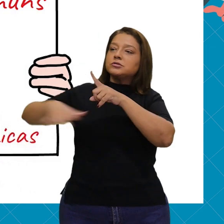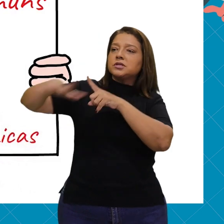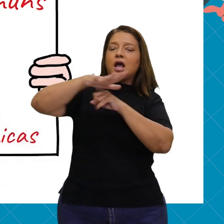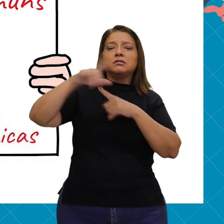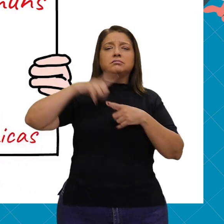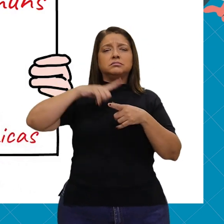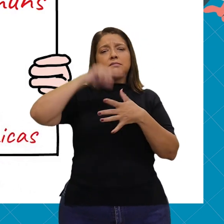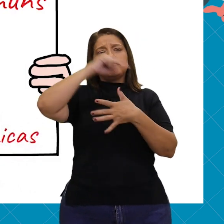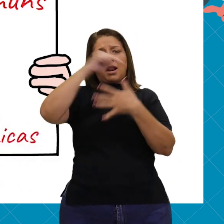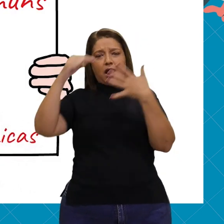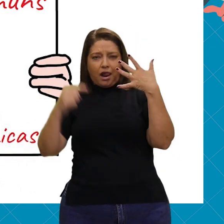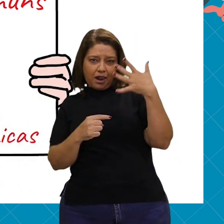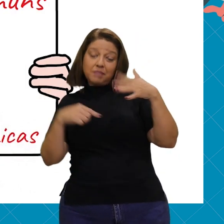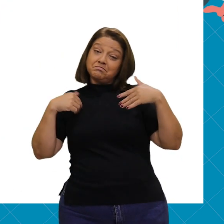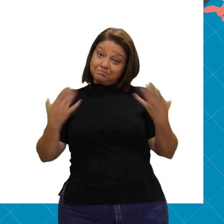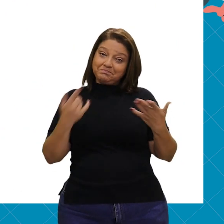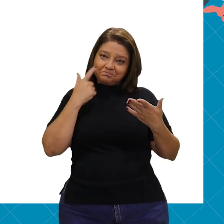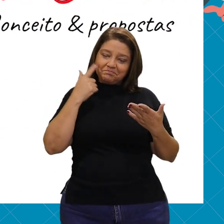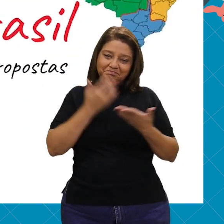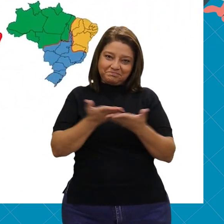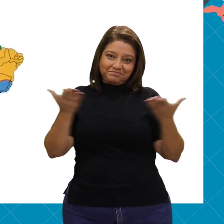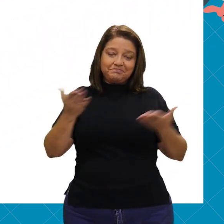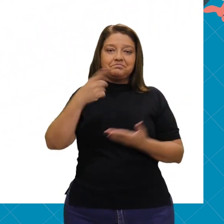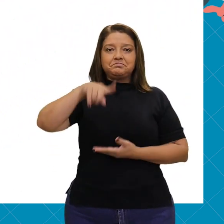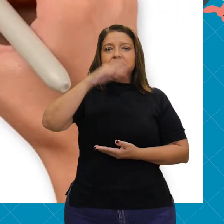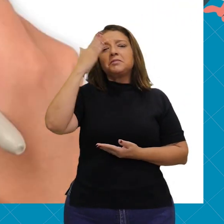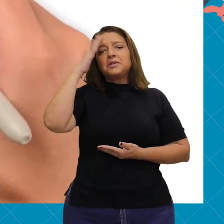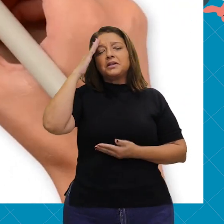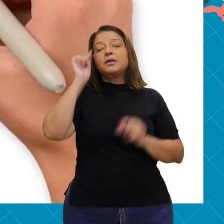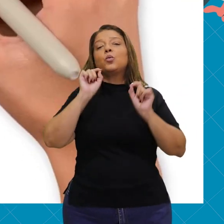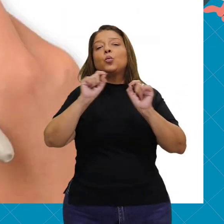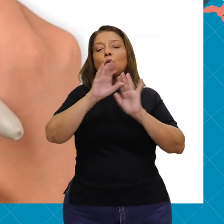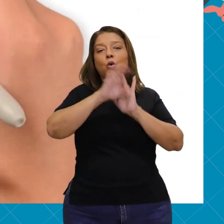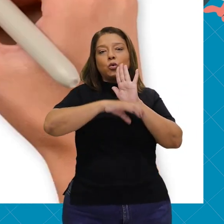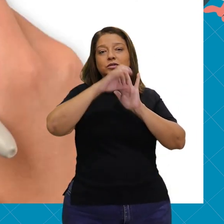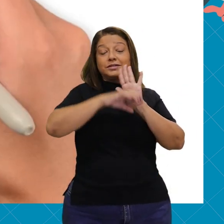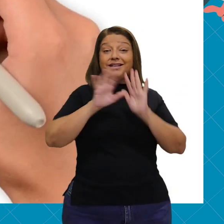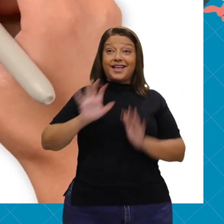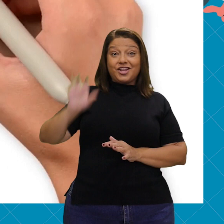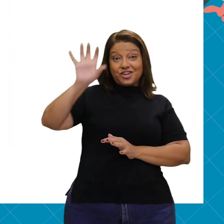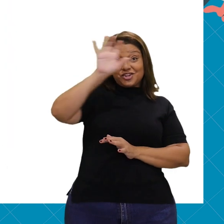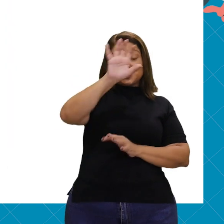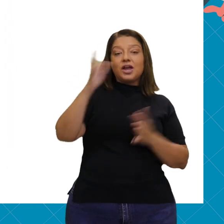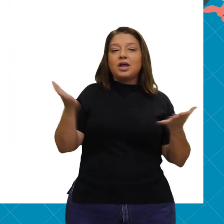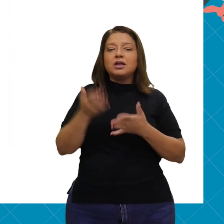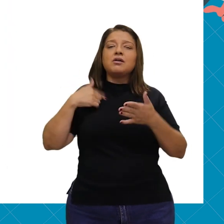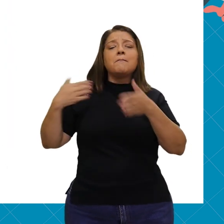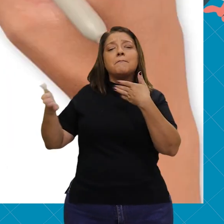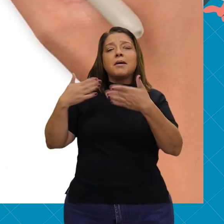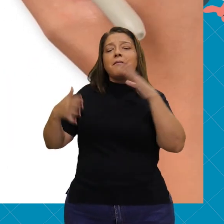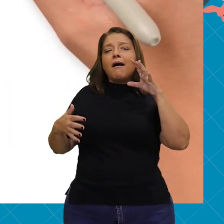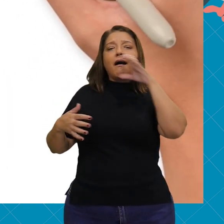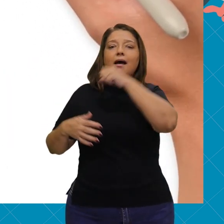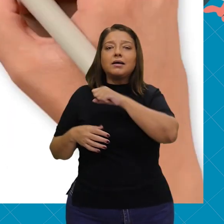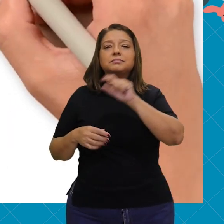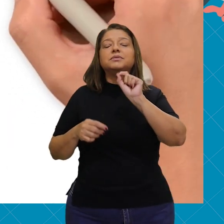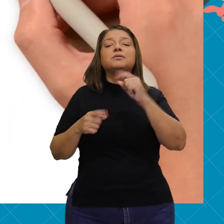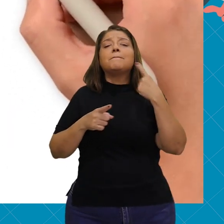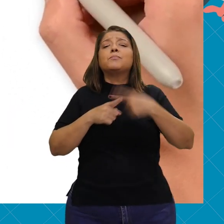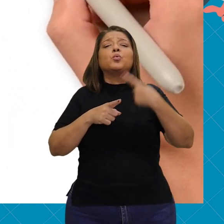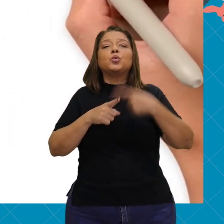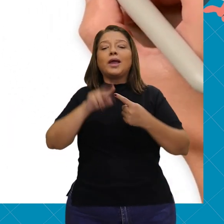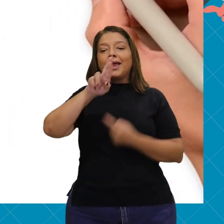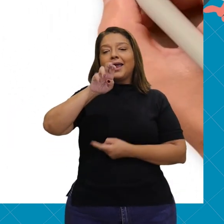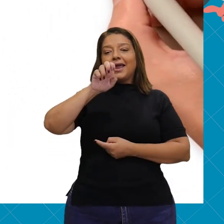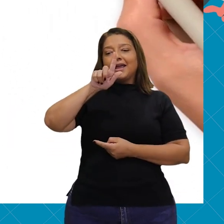outros. Tá bom? Ficou mais claro agora? Espero que sim. Bom, agora que você já entendeu o conceito de região, eu quero conversar com vocês brevemente sobre por